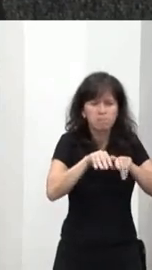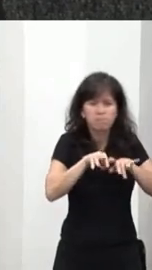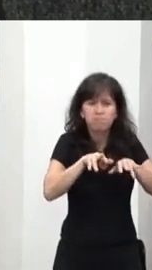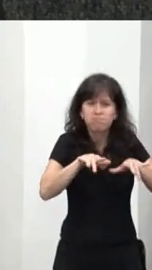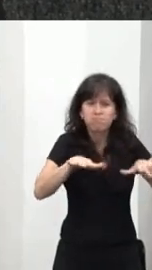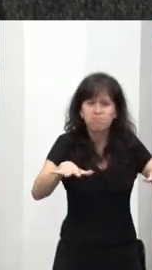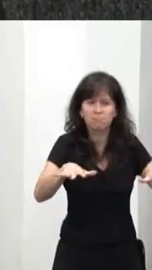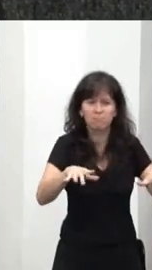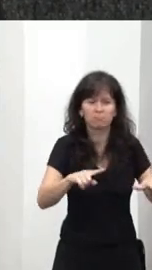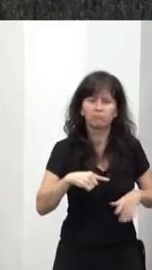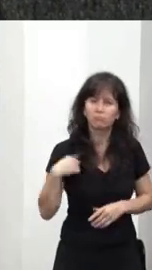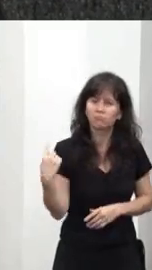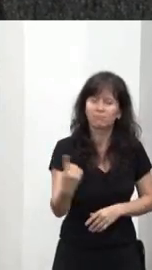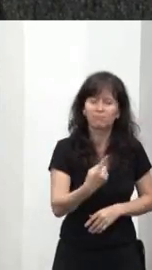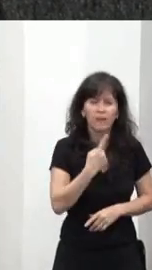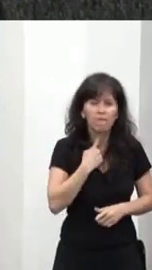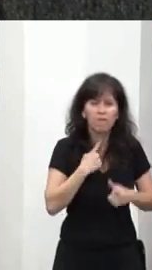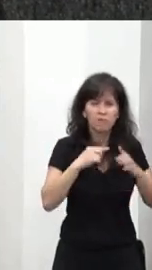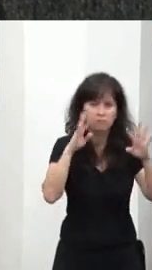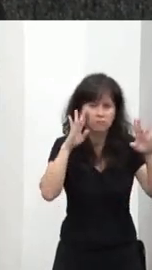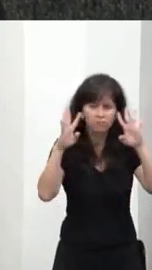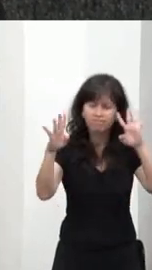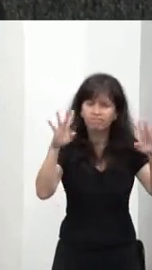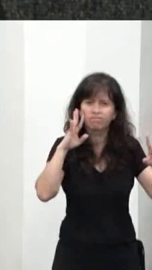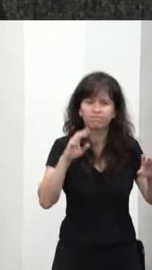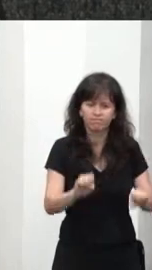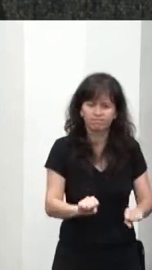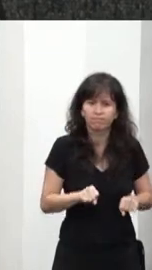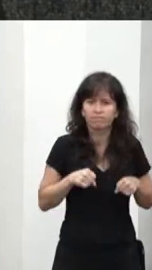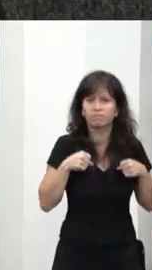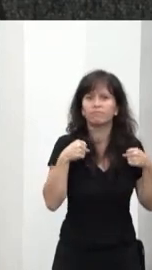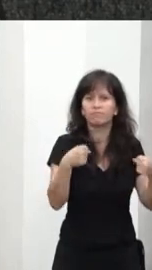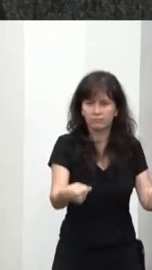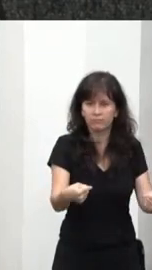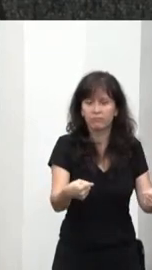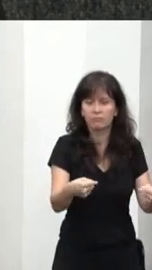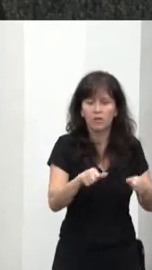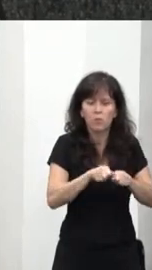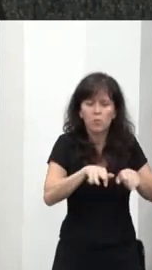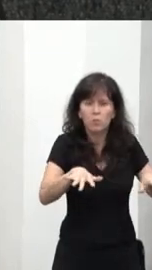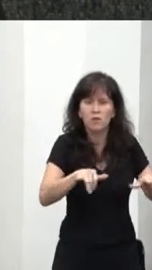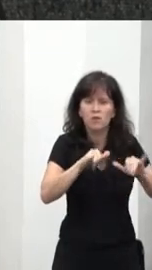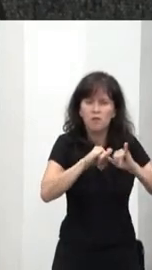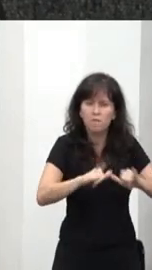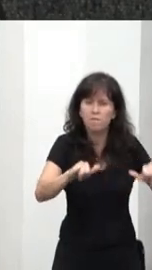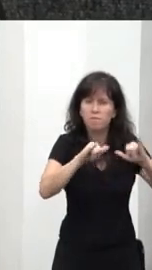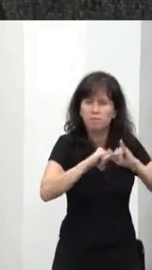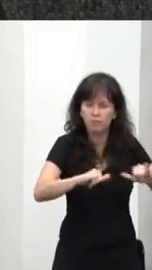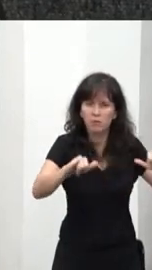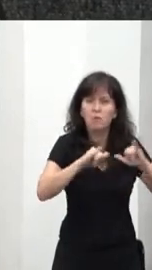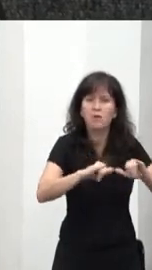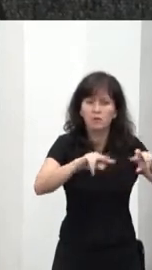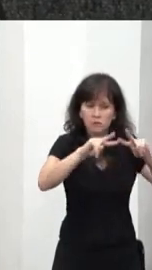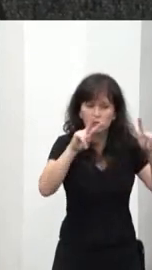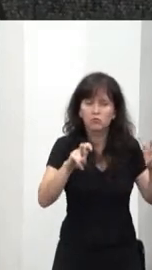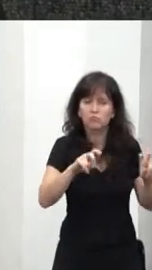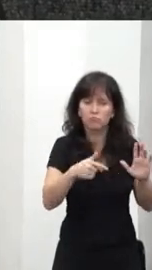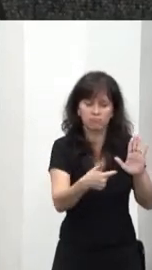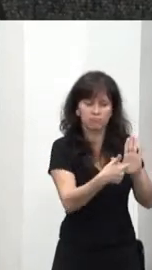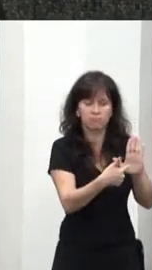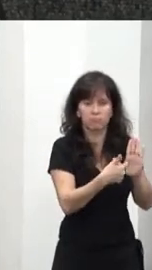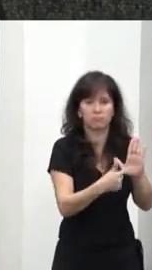as nossas vontades e anseios e difundir as informações referentes a